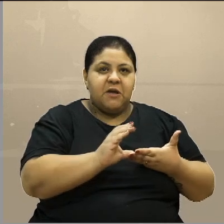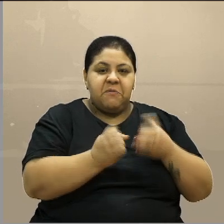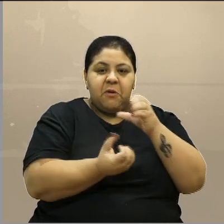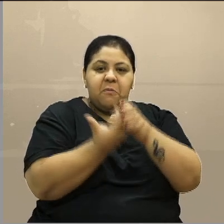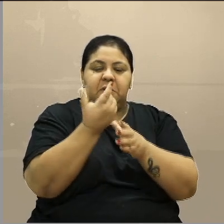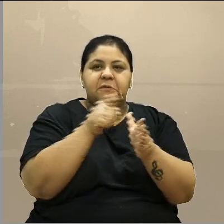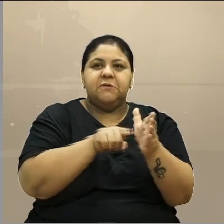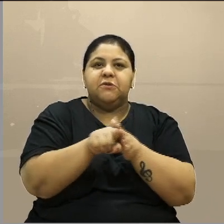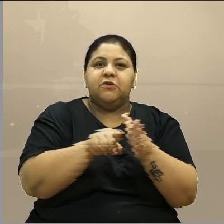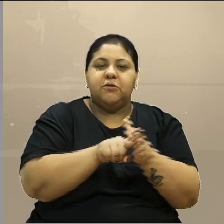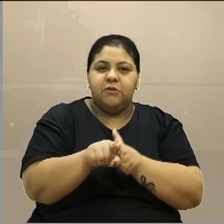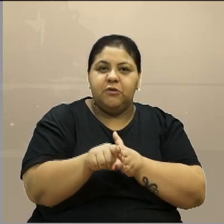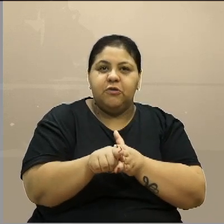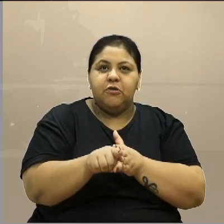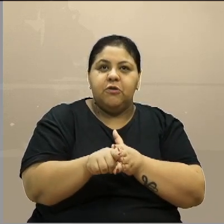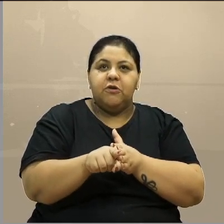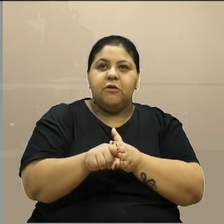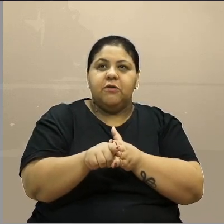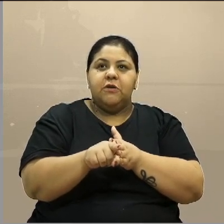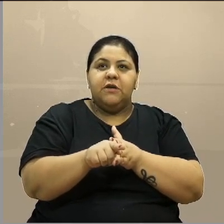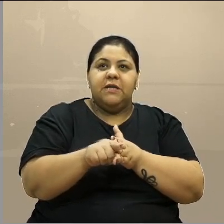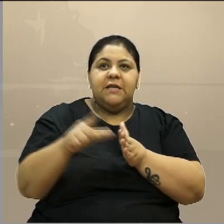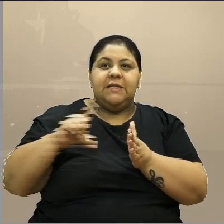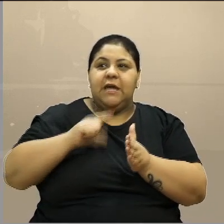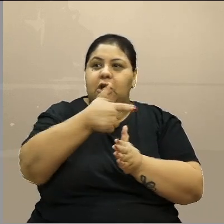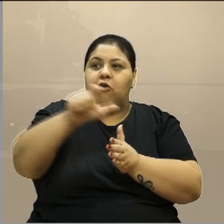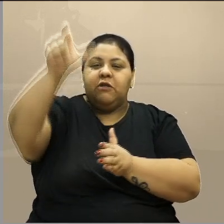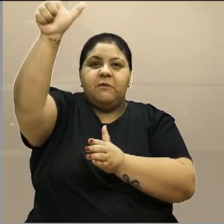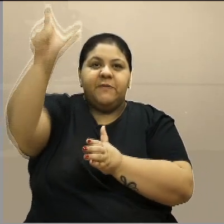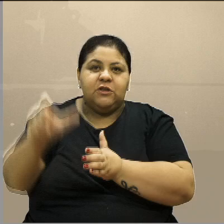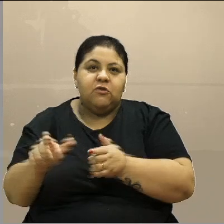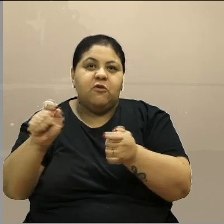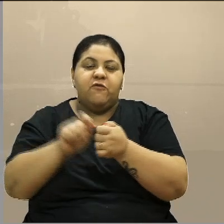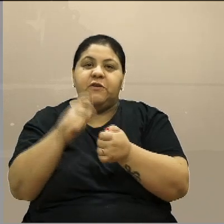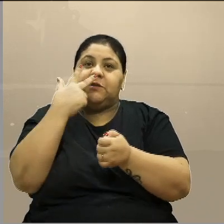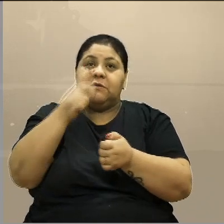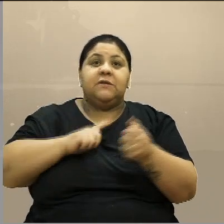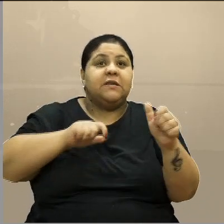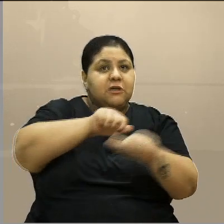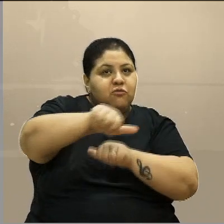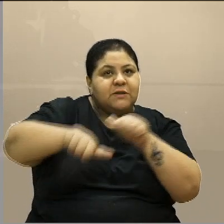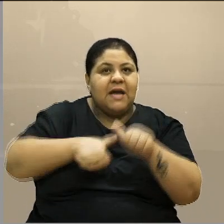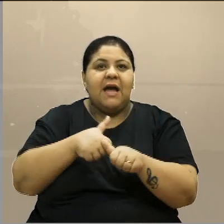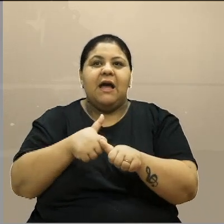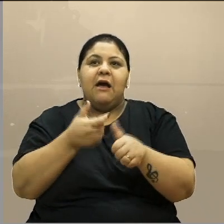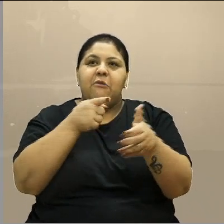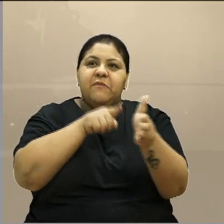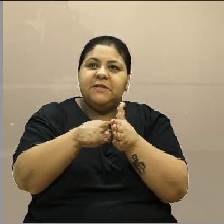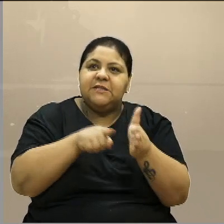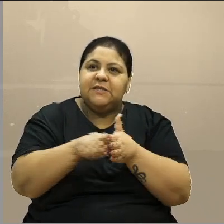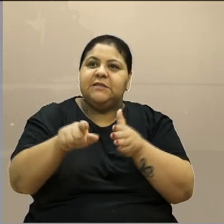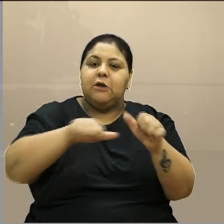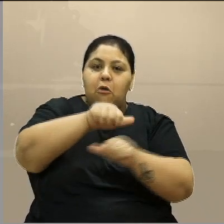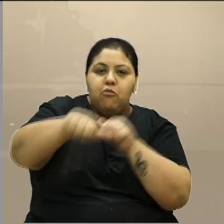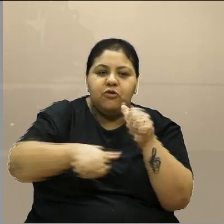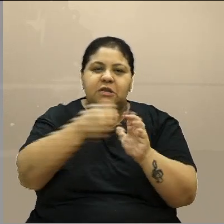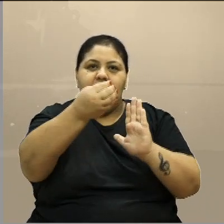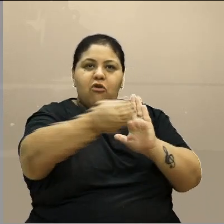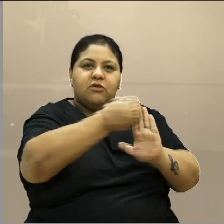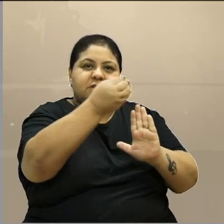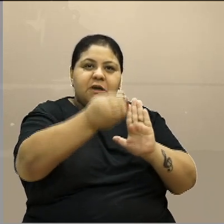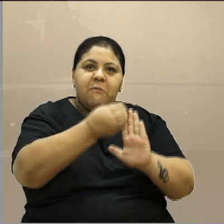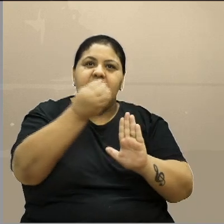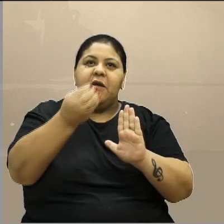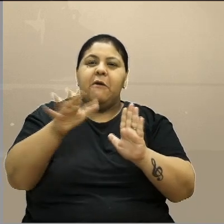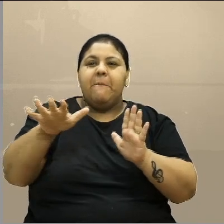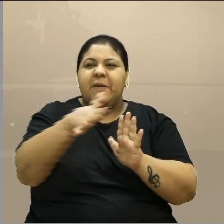pesquisa, e quando você vê que alguém já publicou, você tem que mudar a pesquisa. E para você mudar a pesquisa, você tem que mudar o orçamento. Para mudar o orçamento, mais 5 meses em média para você